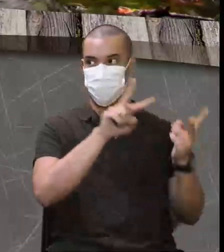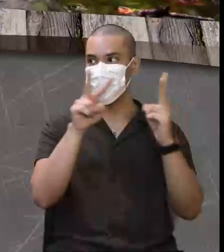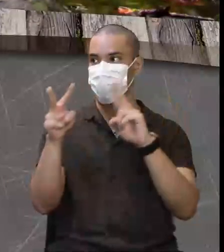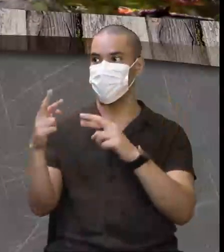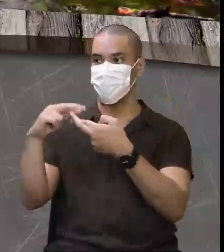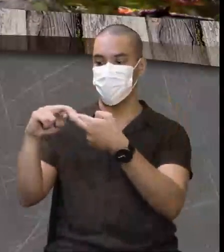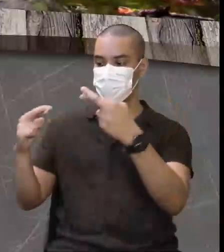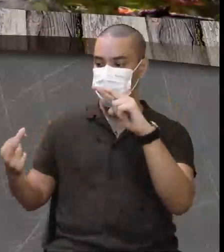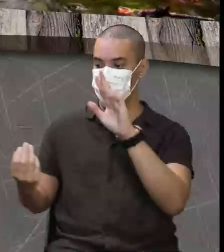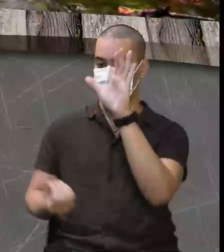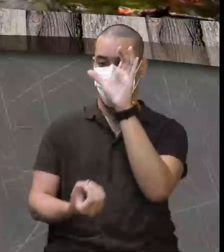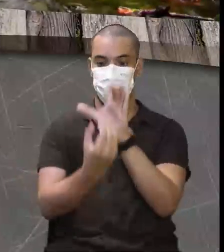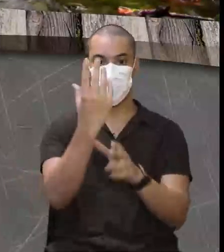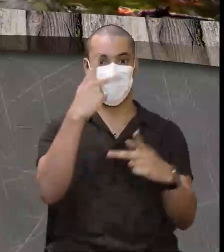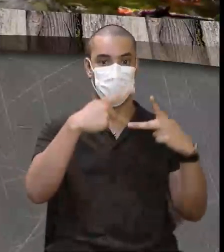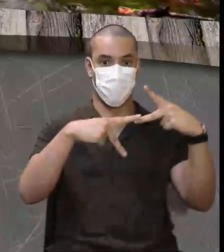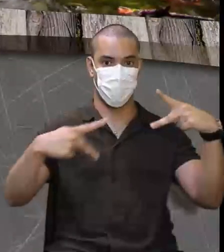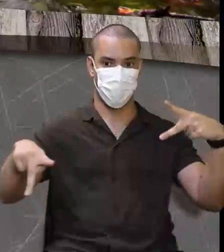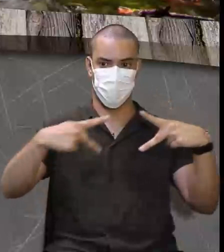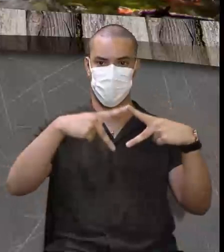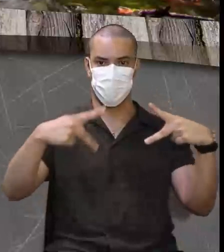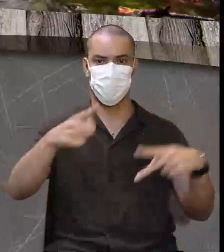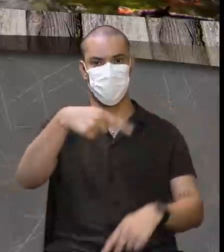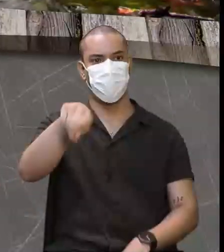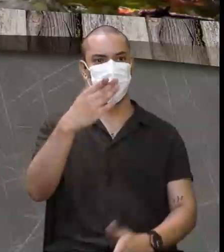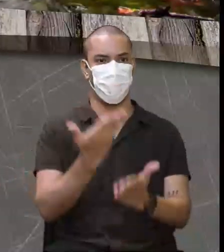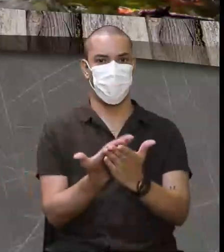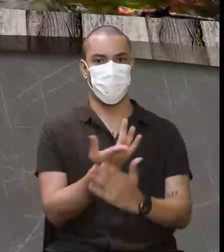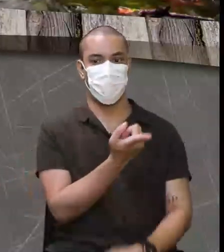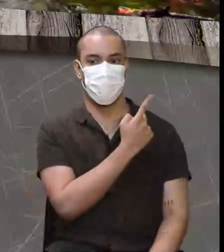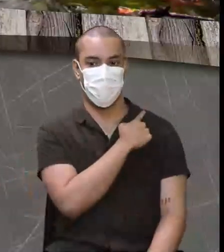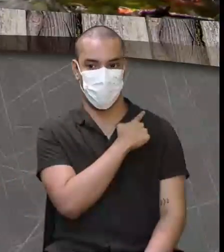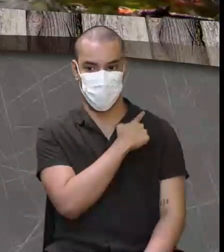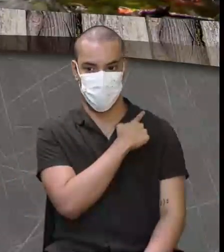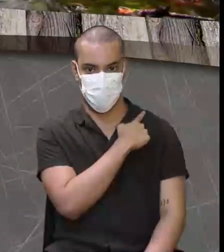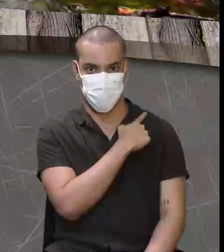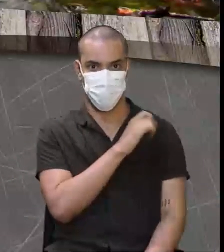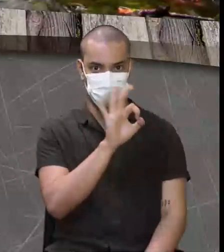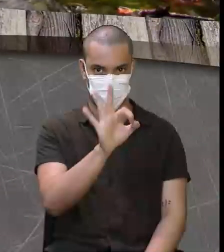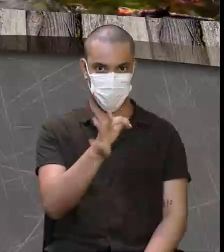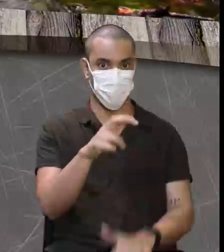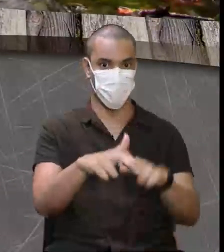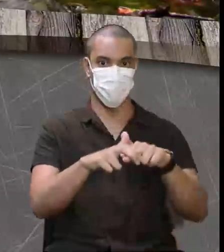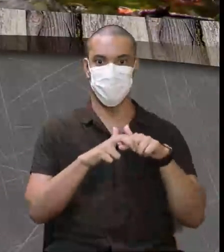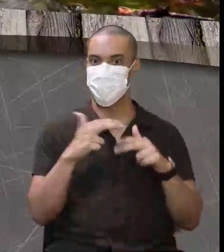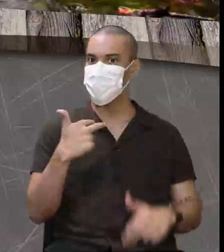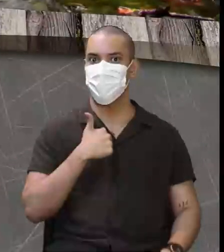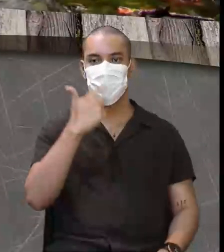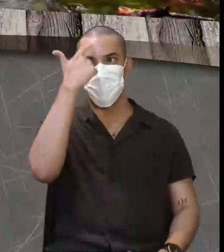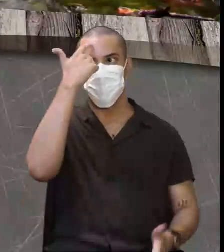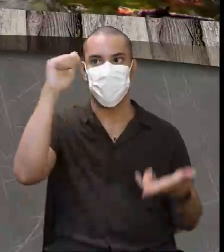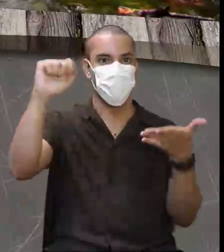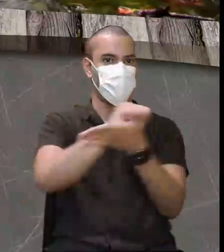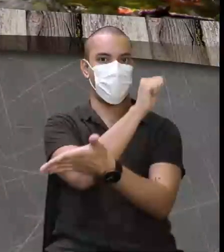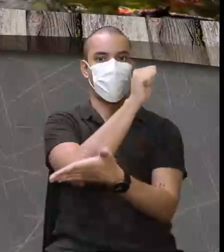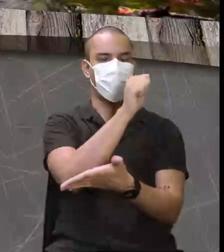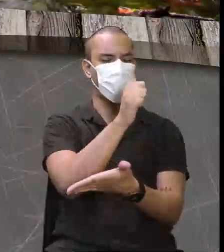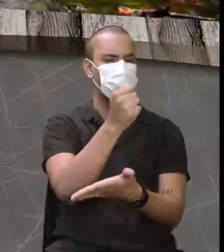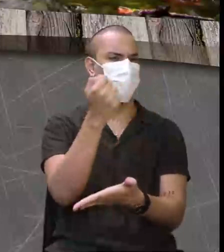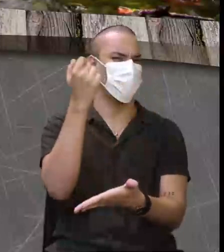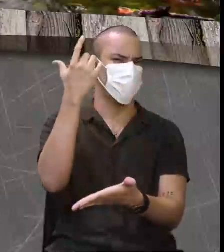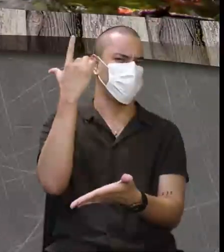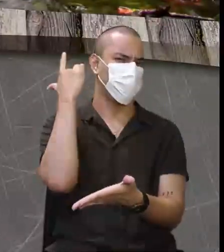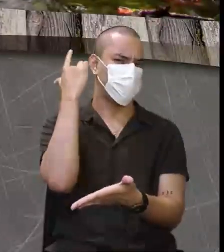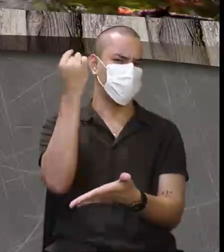uma proteína. Você viu esse conteúdo lá no primeiro ano, certo? Então, a gente não pode deletar as informações.